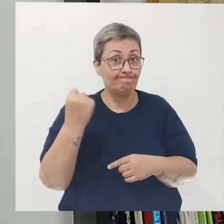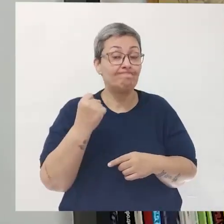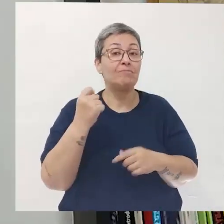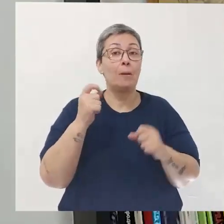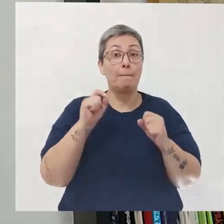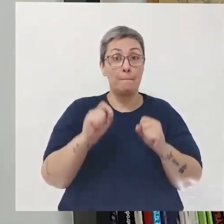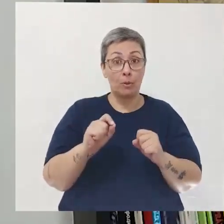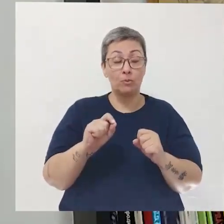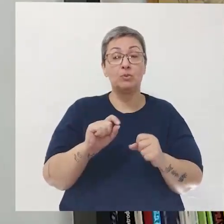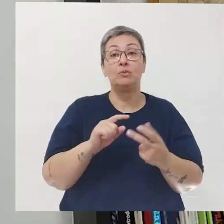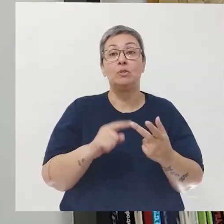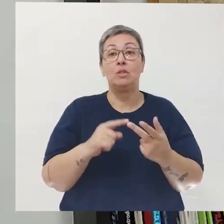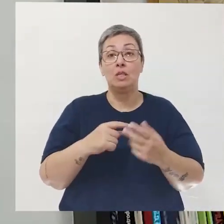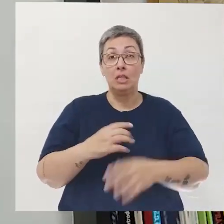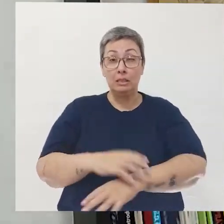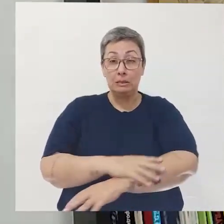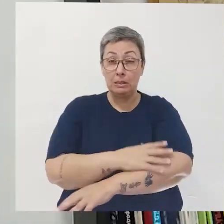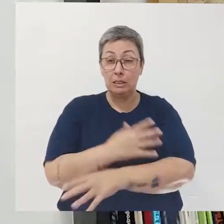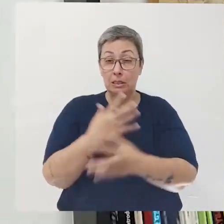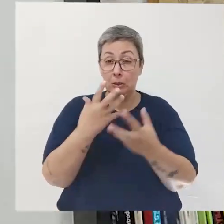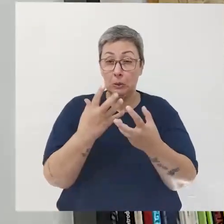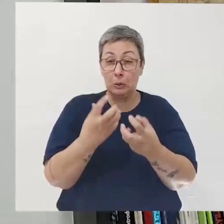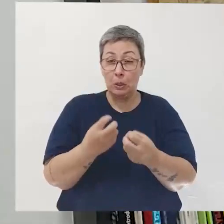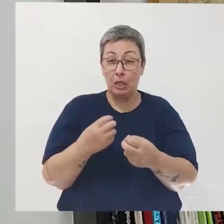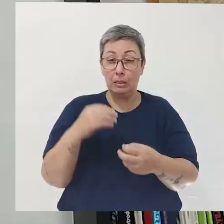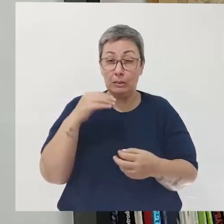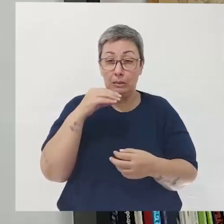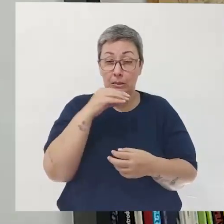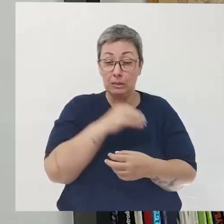mais graves, ele pode provocar queimaduras de